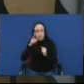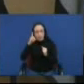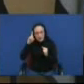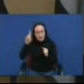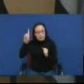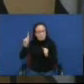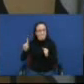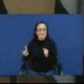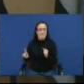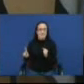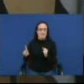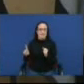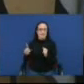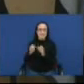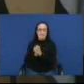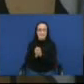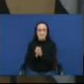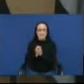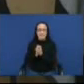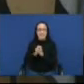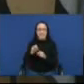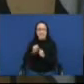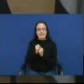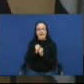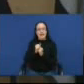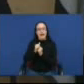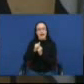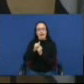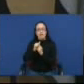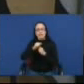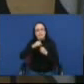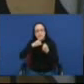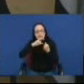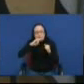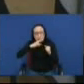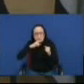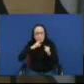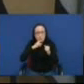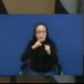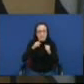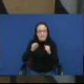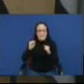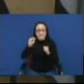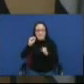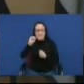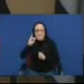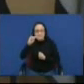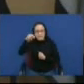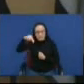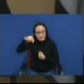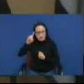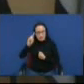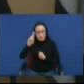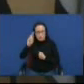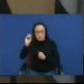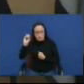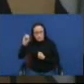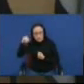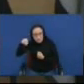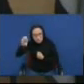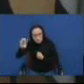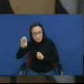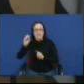pode causar uma síndrome, que é a síndrome alcoólica fetal. Nós chamamos essa síndrome de SAF, e essa